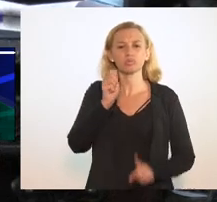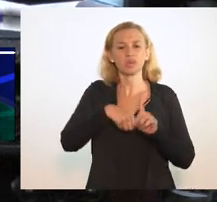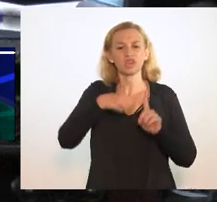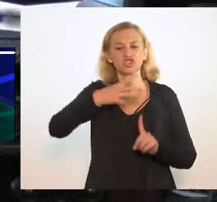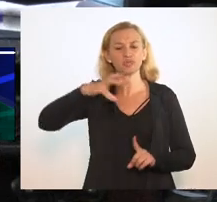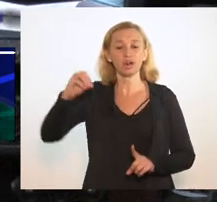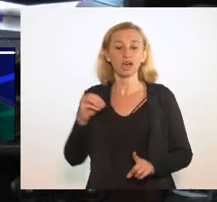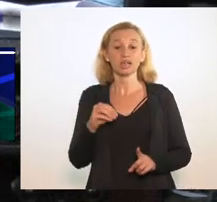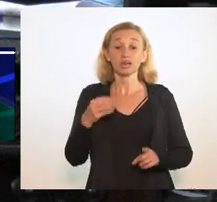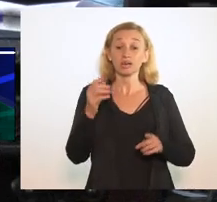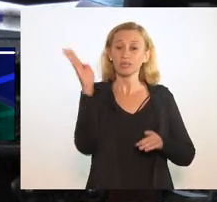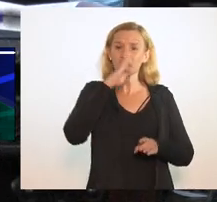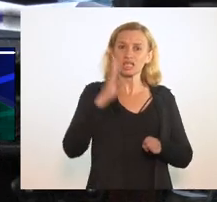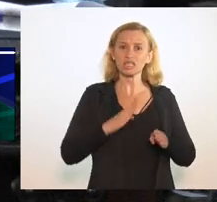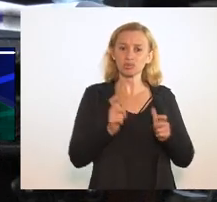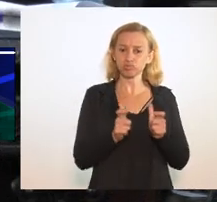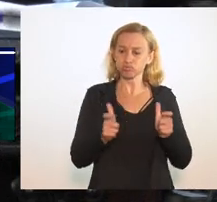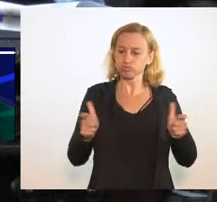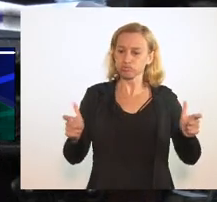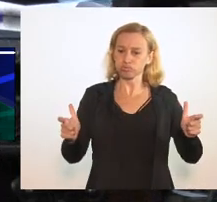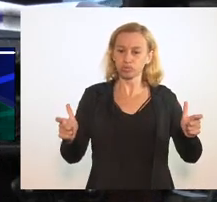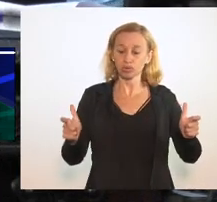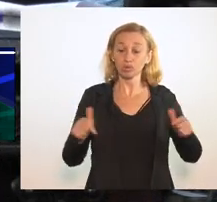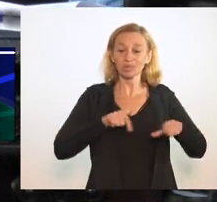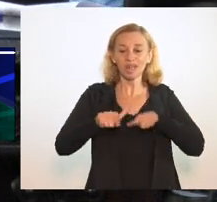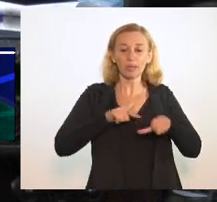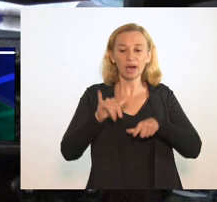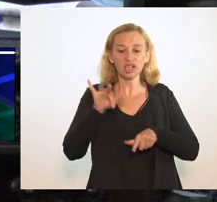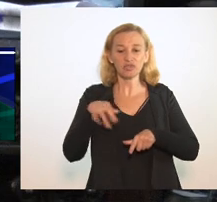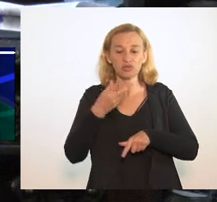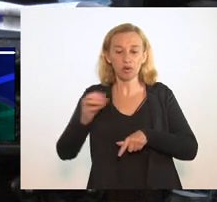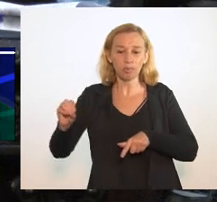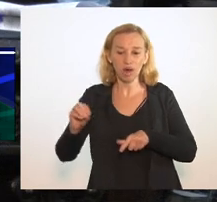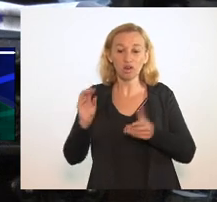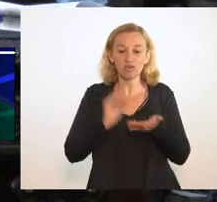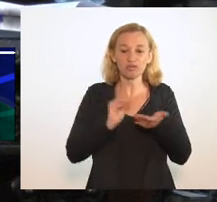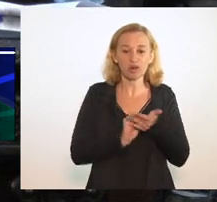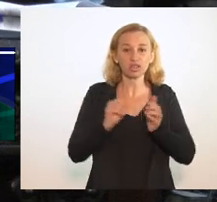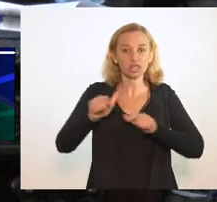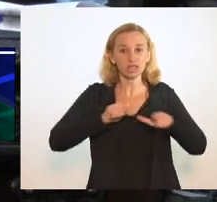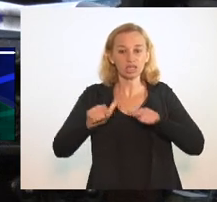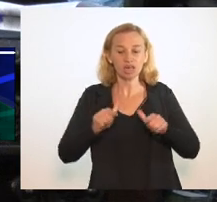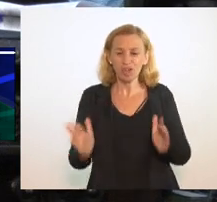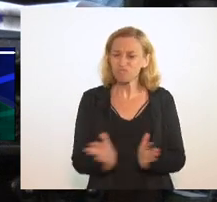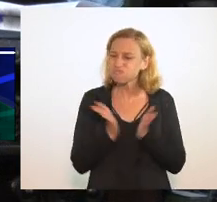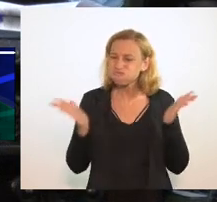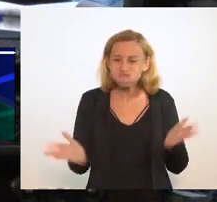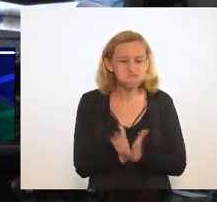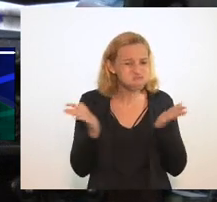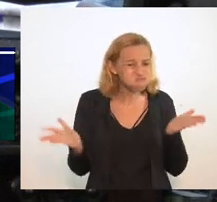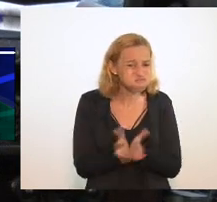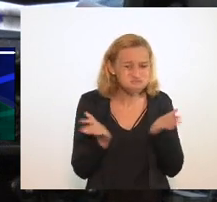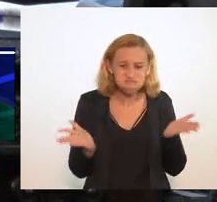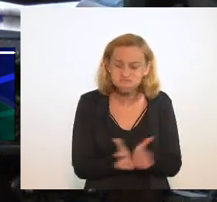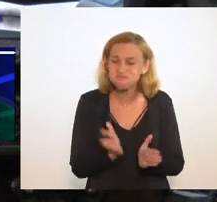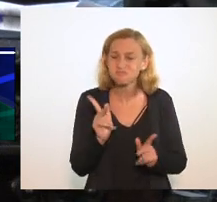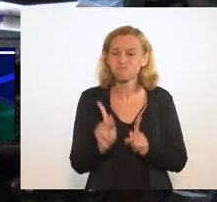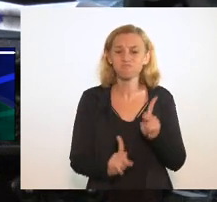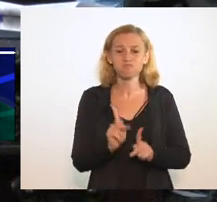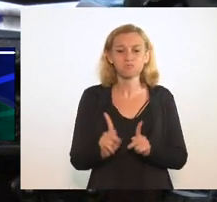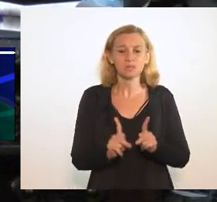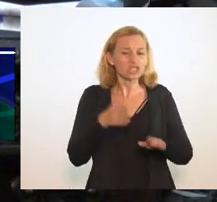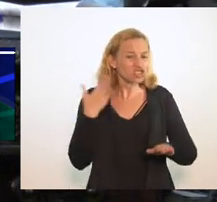vem enfrentando o crescimento do trabalho informal e do desemprego. O empobrecimento da população